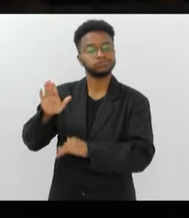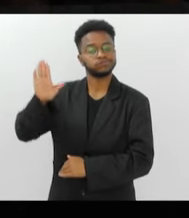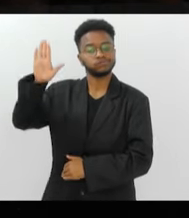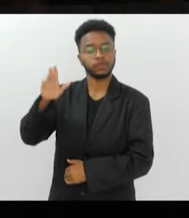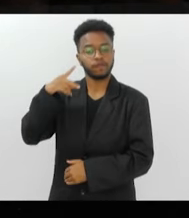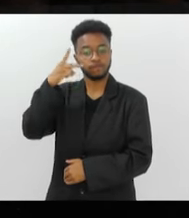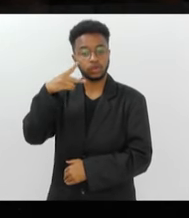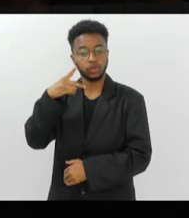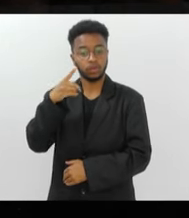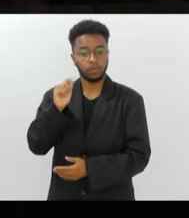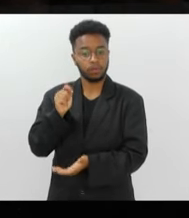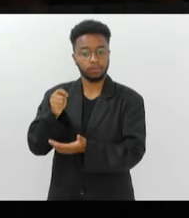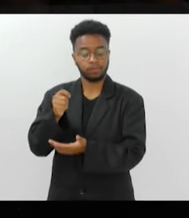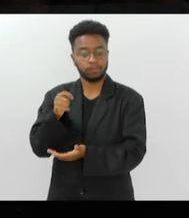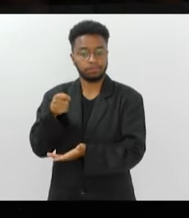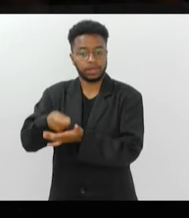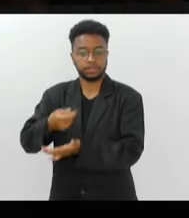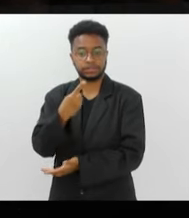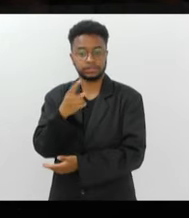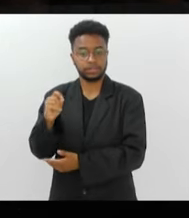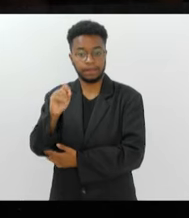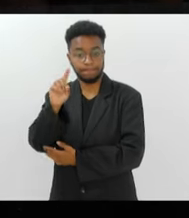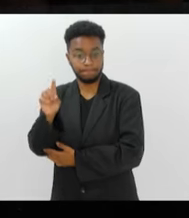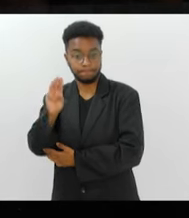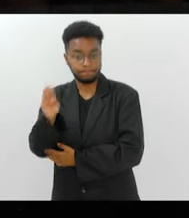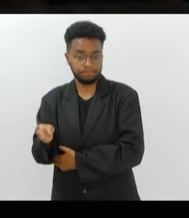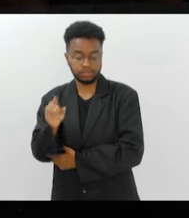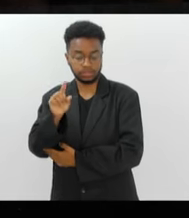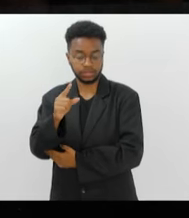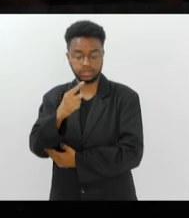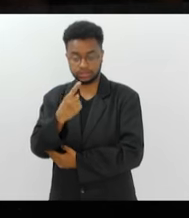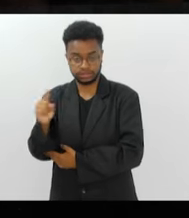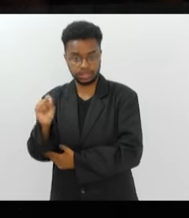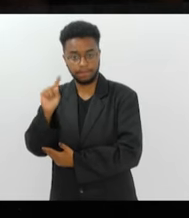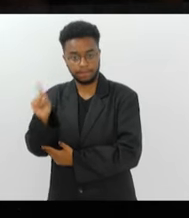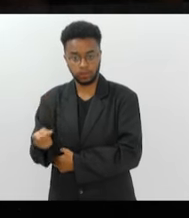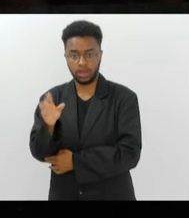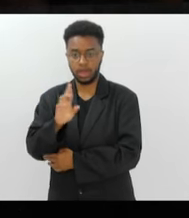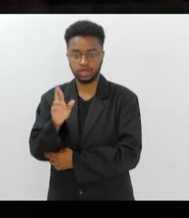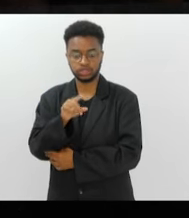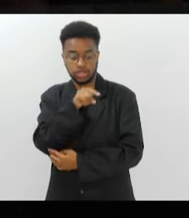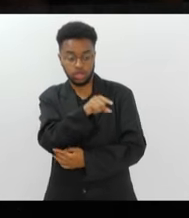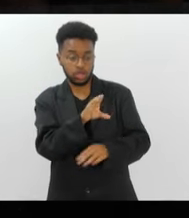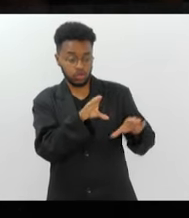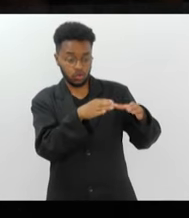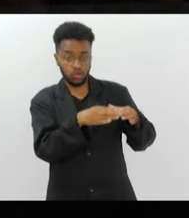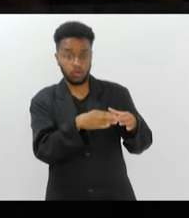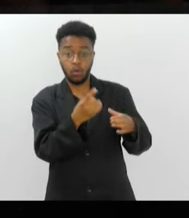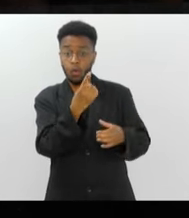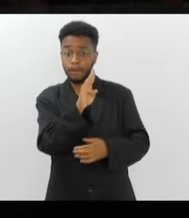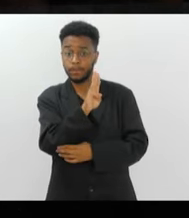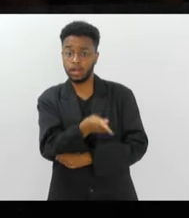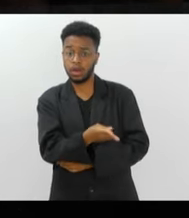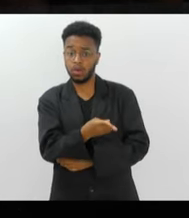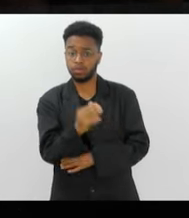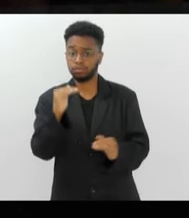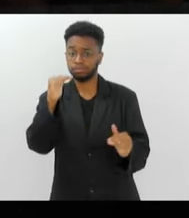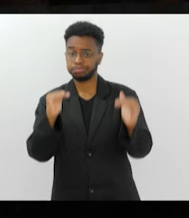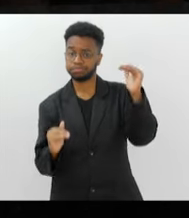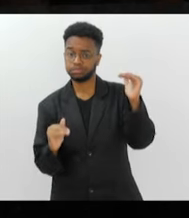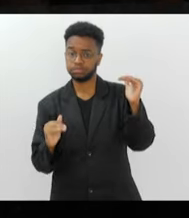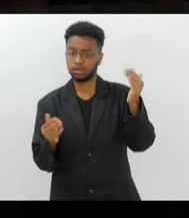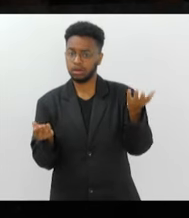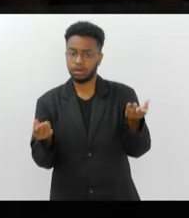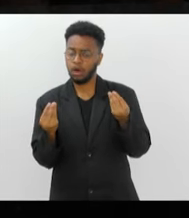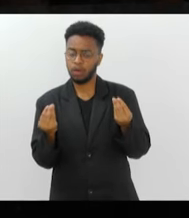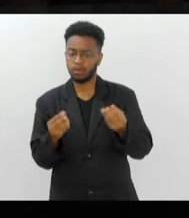100 mil reais e outro fazer com 1 milhão. O desequilíbrio é total numa